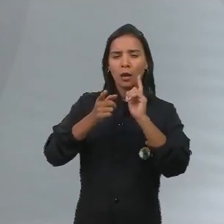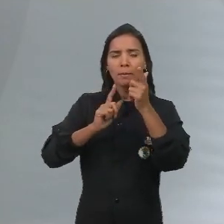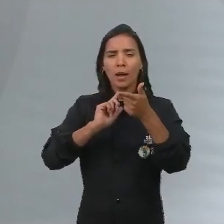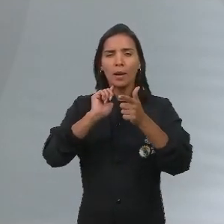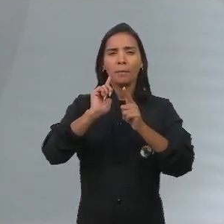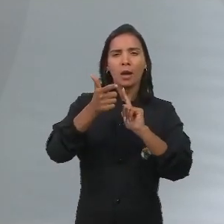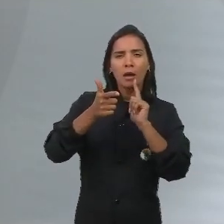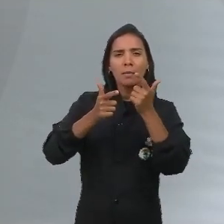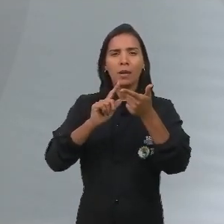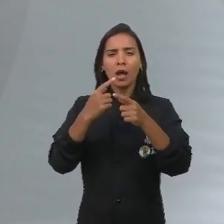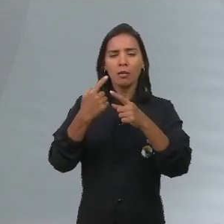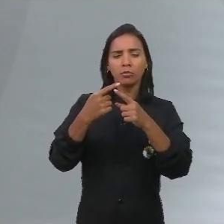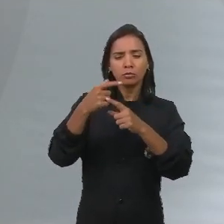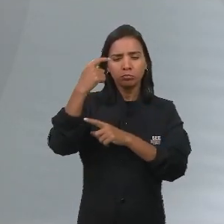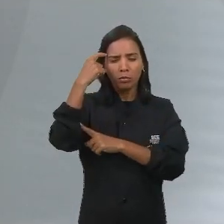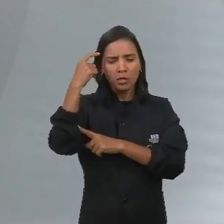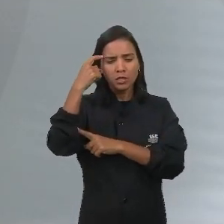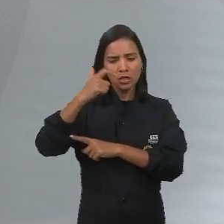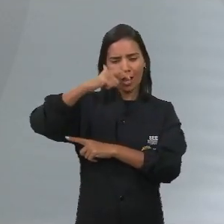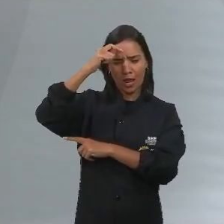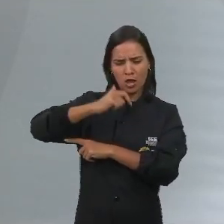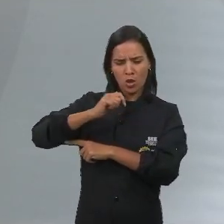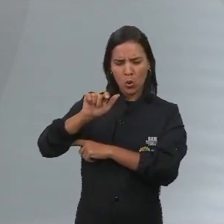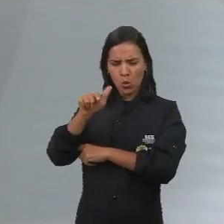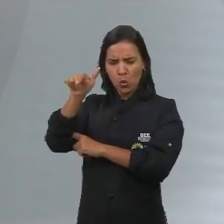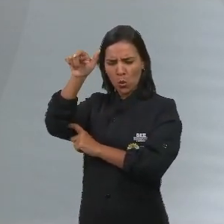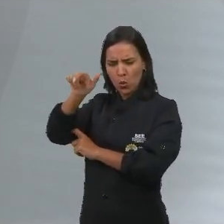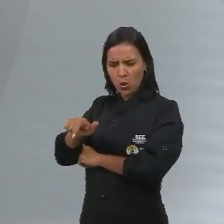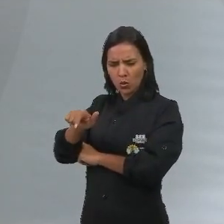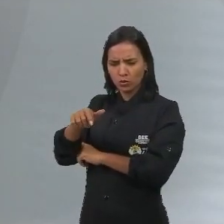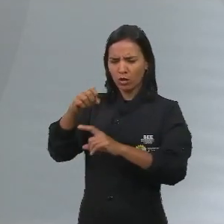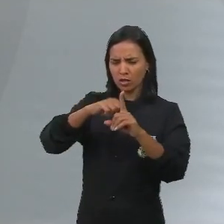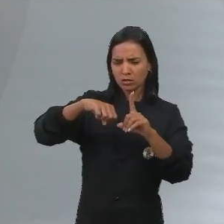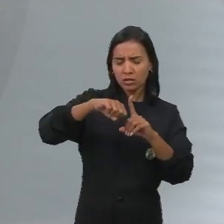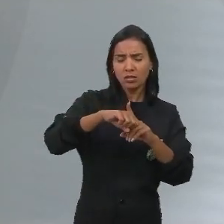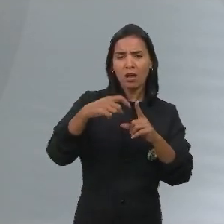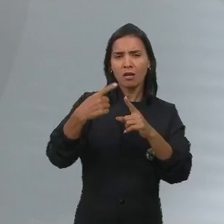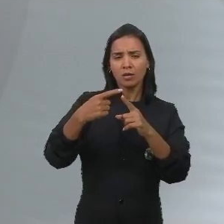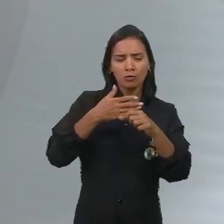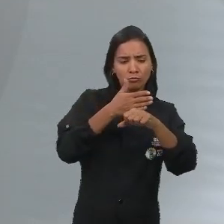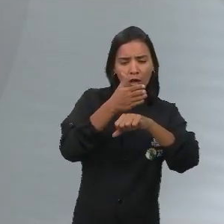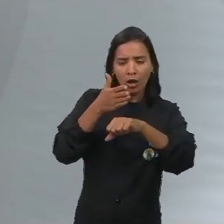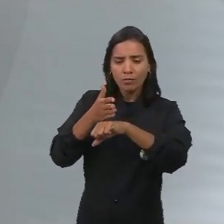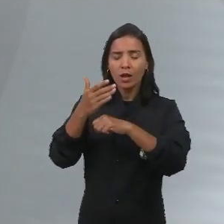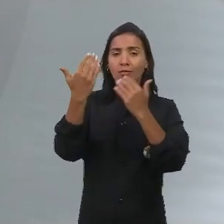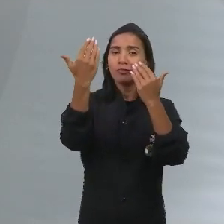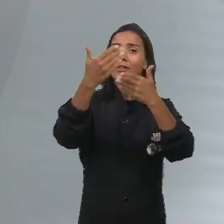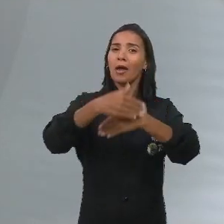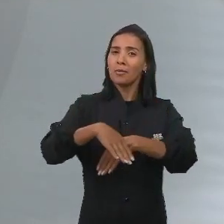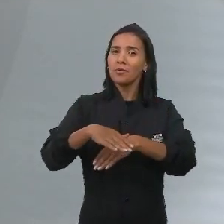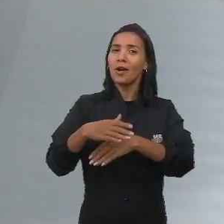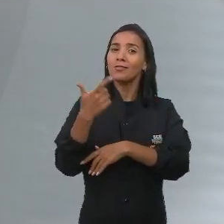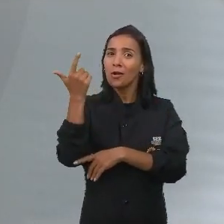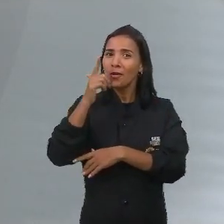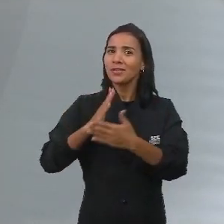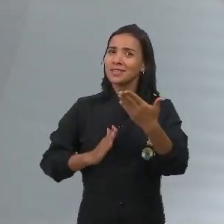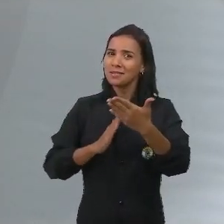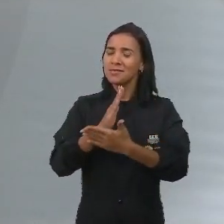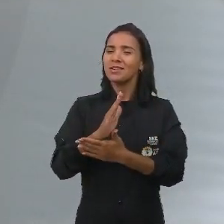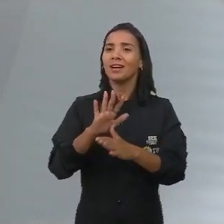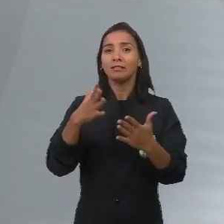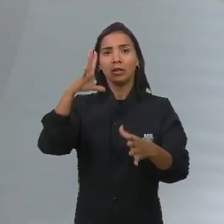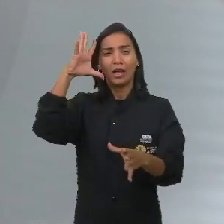do Social e buscar encontrar direcionamento para que na hora da prova você consiga arrasar então aqui a gente tá fazendo só essa